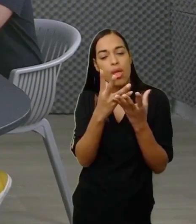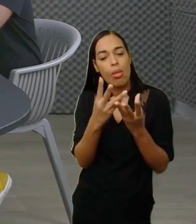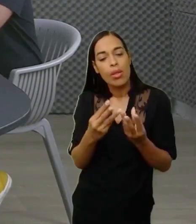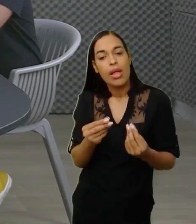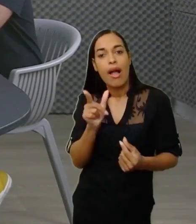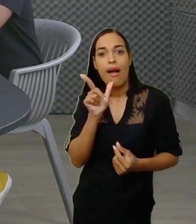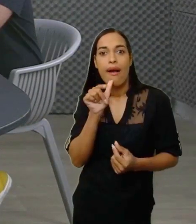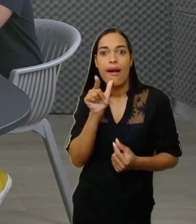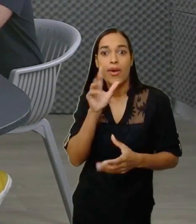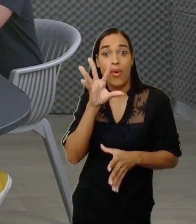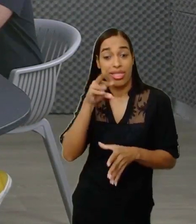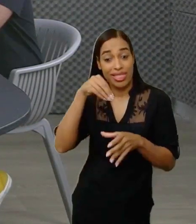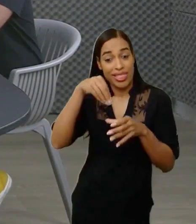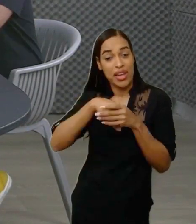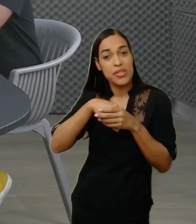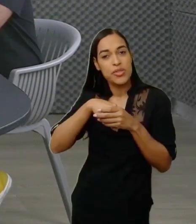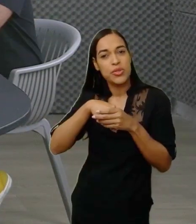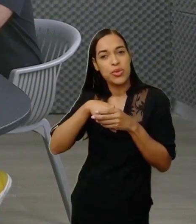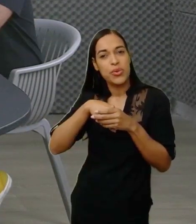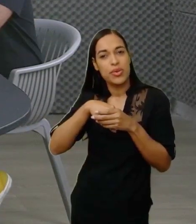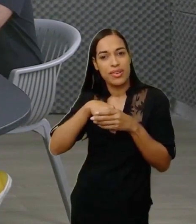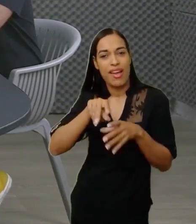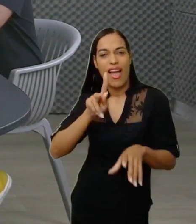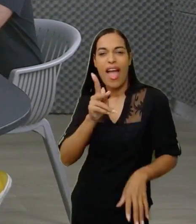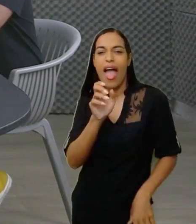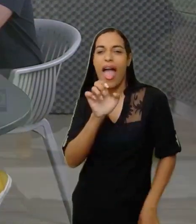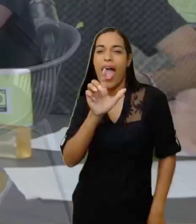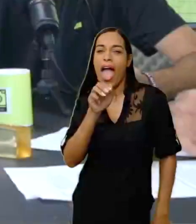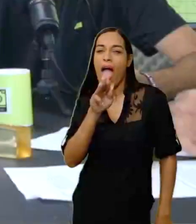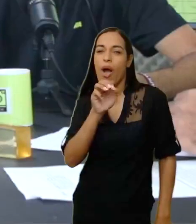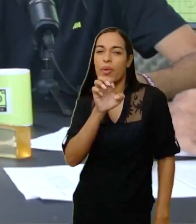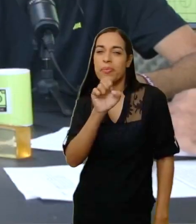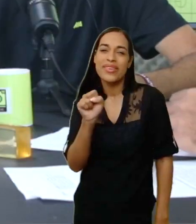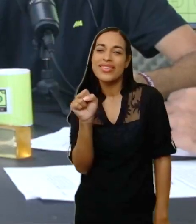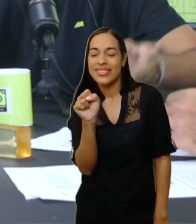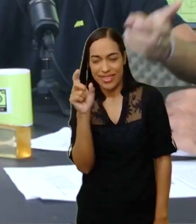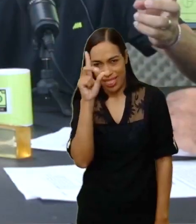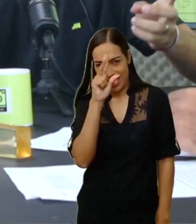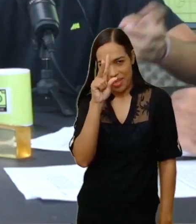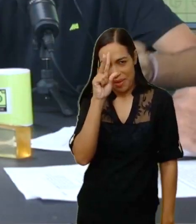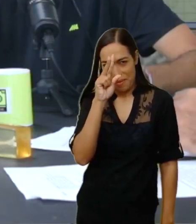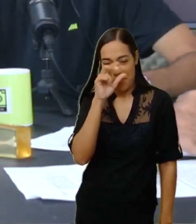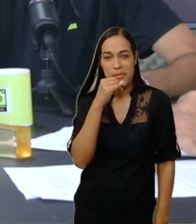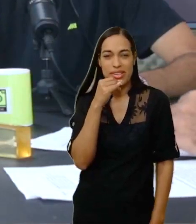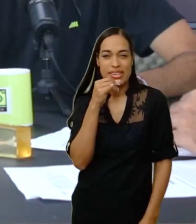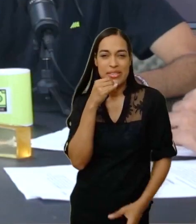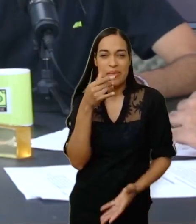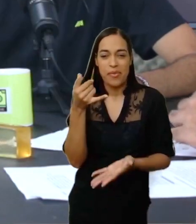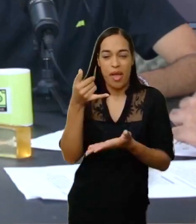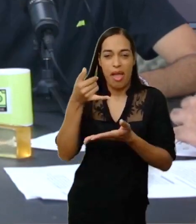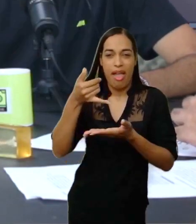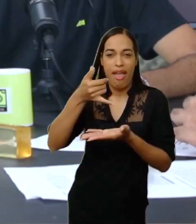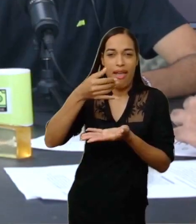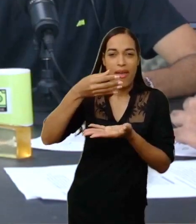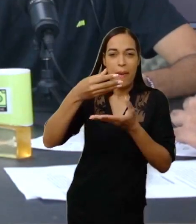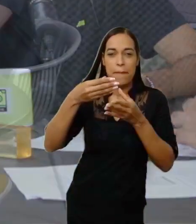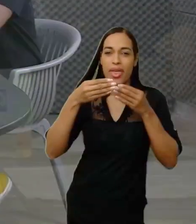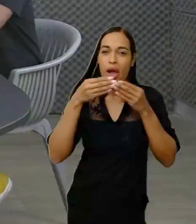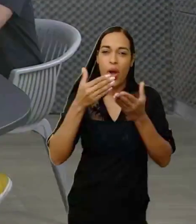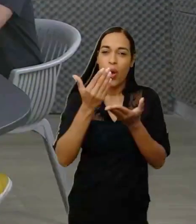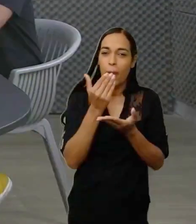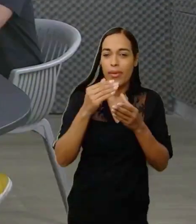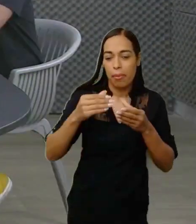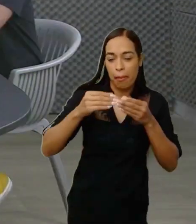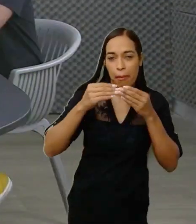de Hellmann's. Aquela maionese Hellmann's, A né? maionese do diabo. Isso, é. Isso. A gente fez uma adaptação